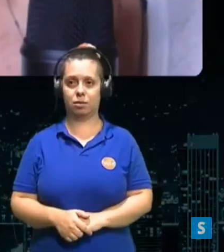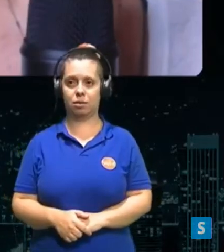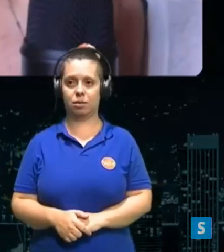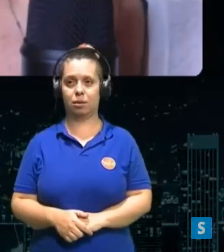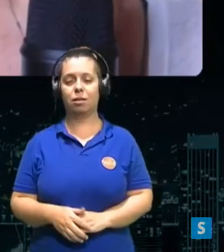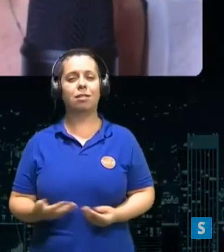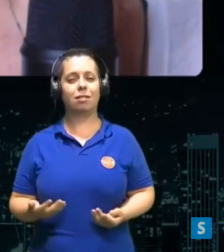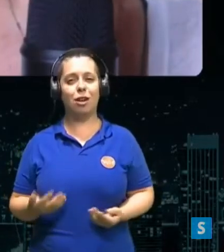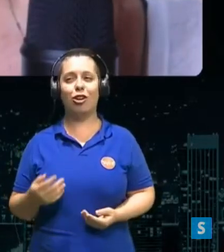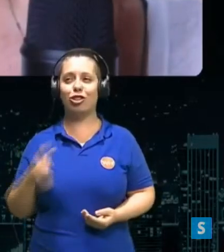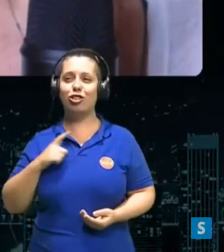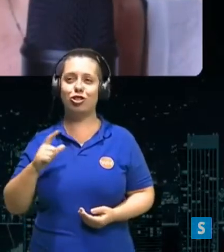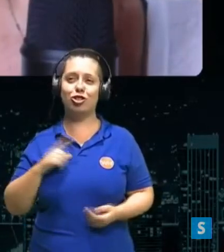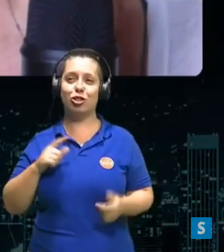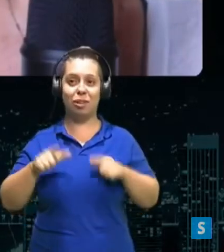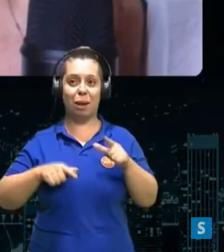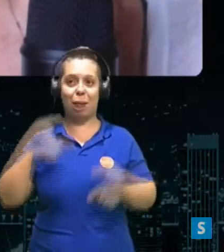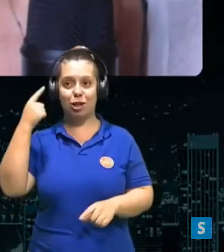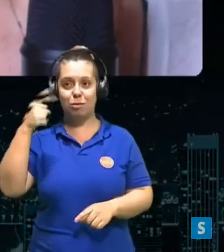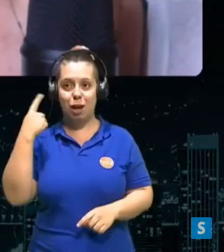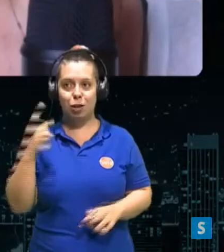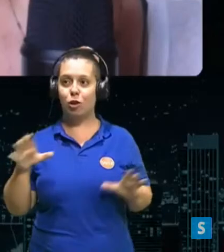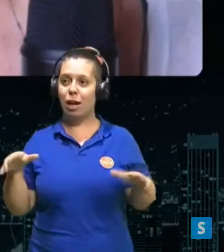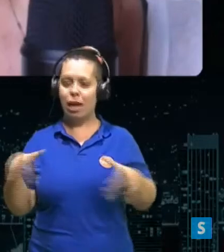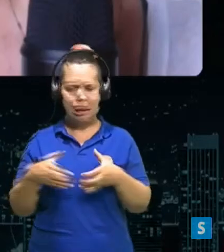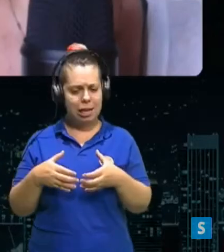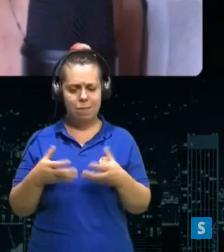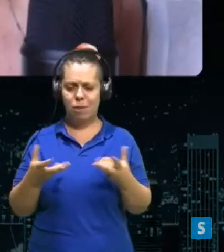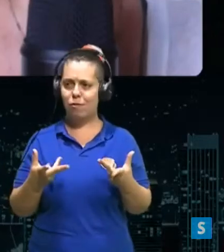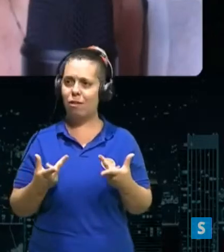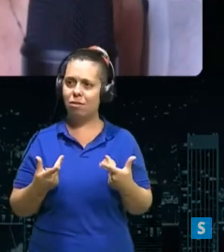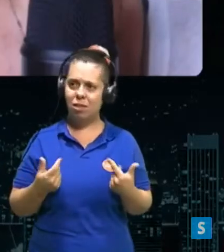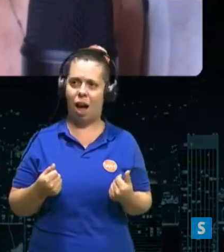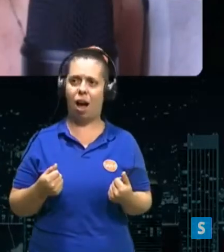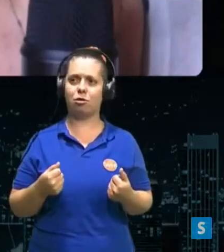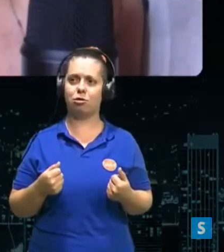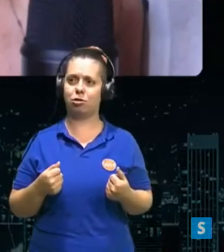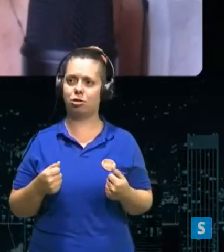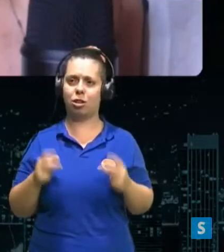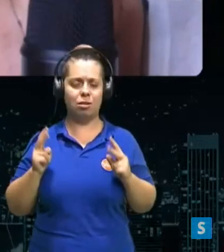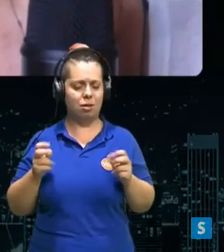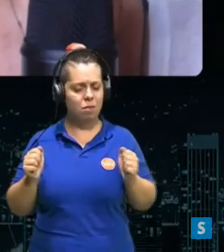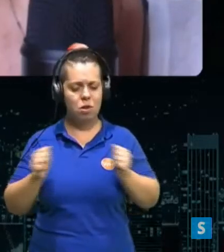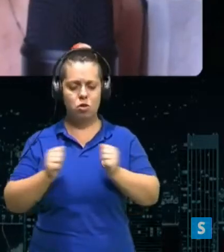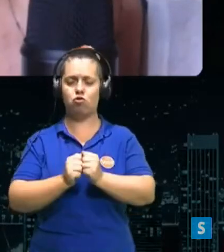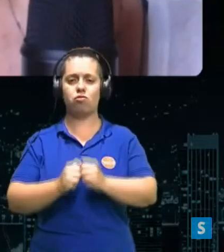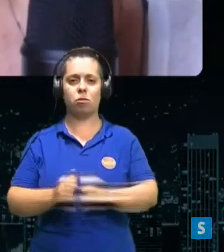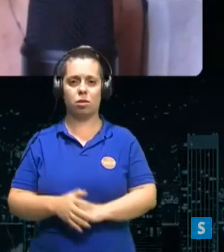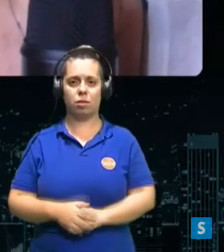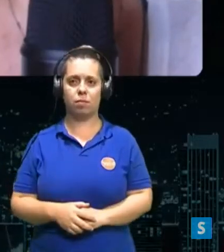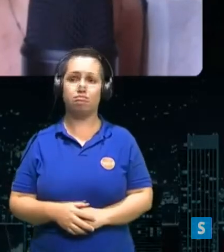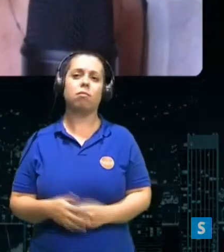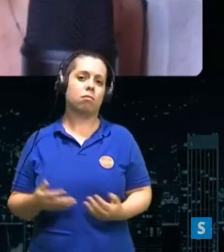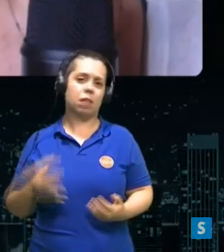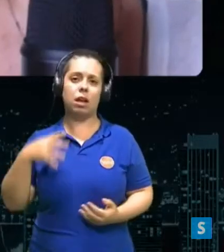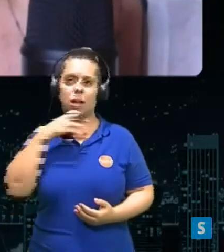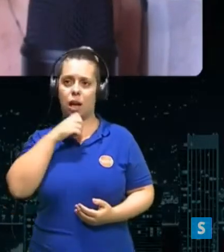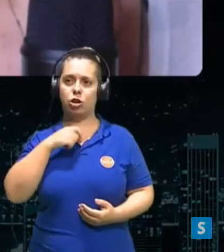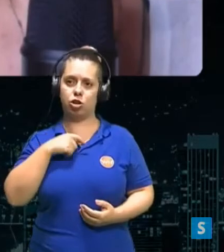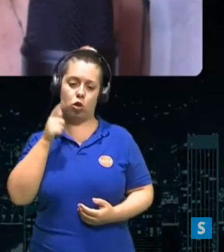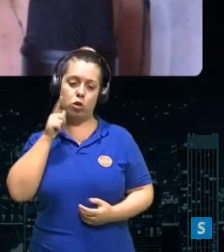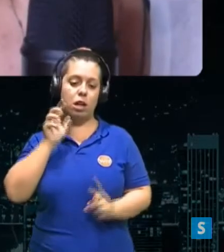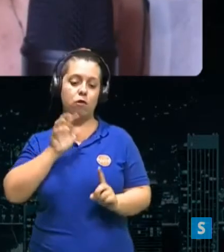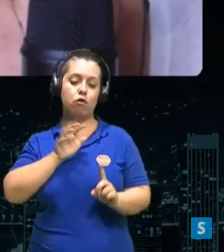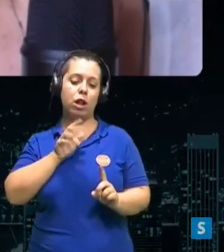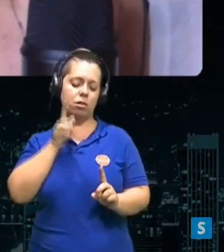maluco uma equipe fantástica comprometida lógico a gente tem uma certa influência e fazer as